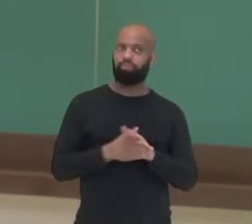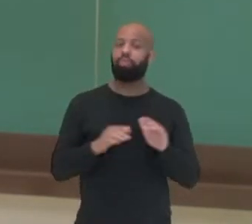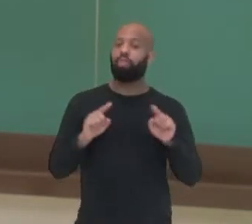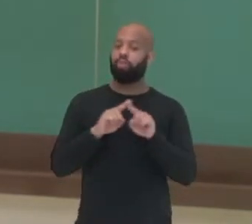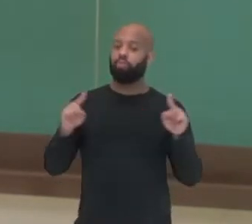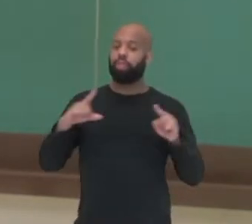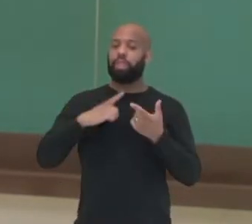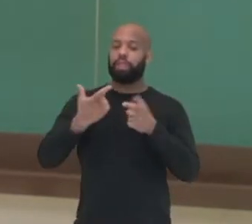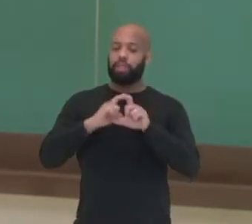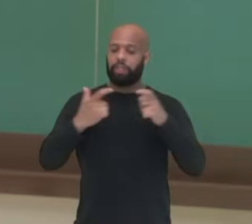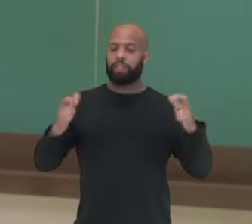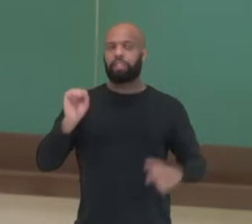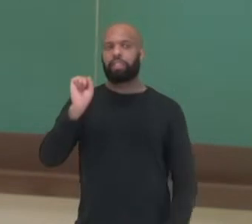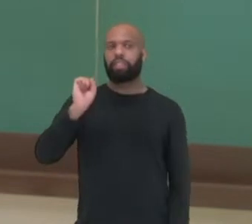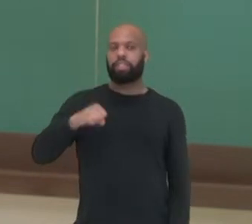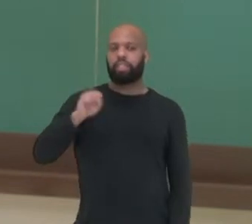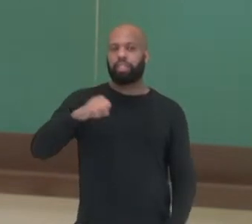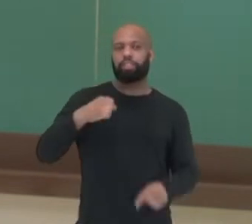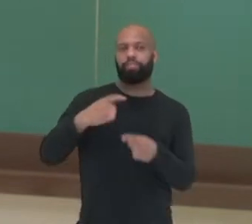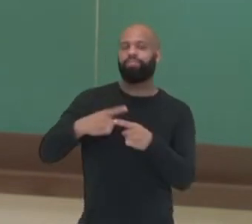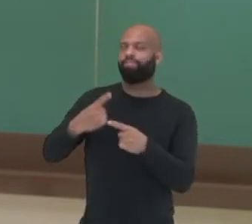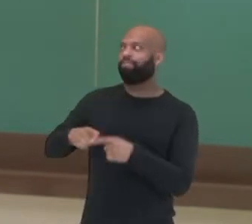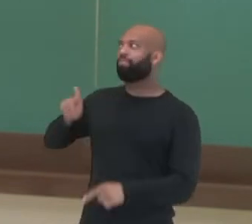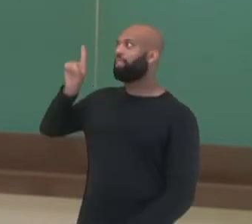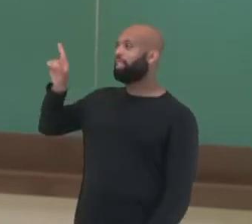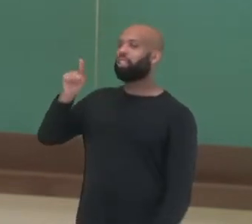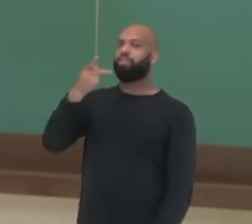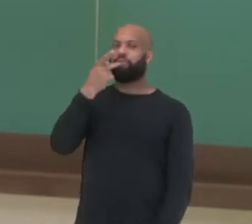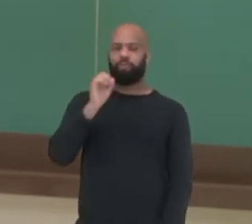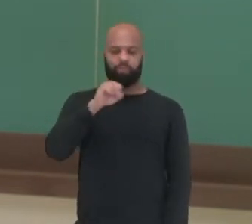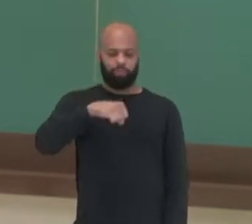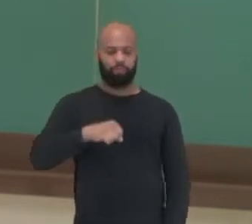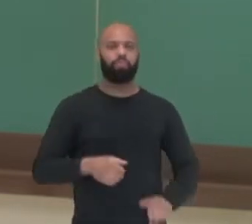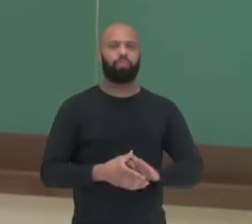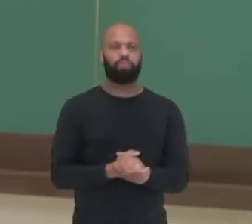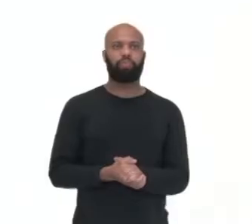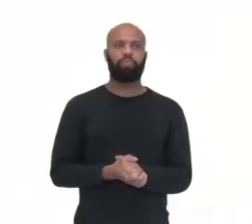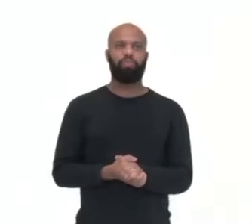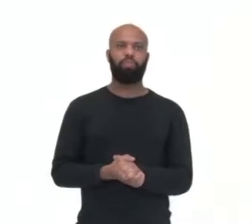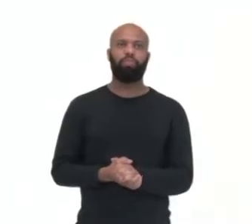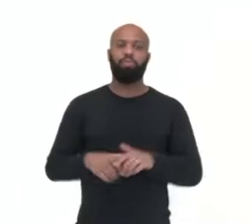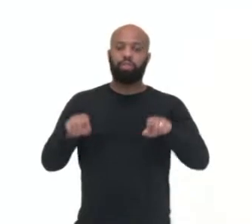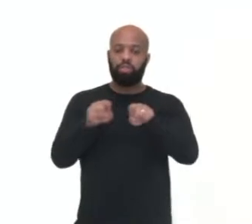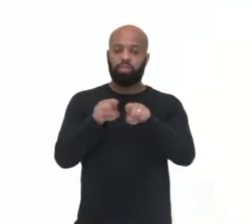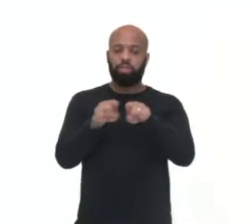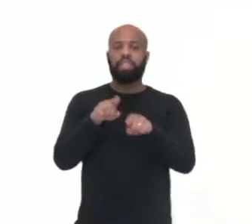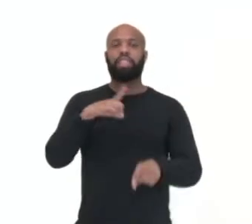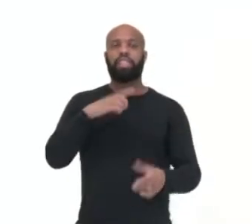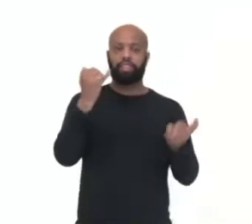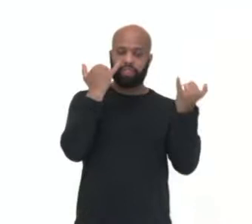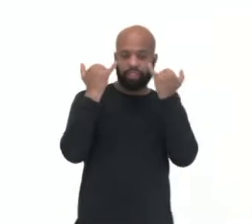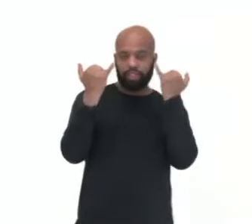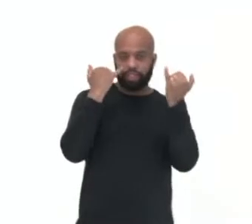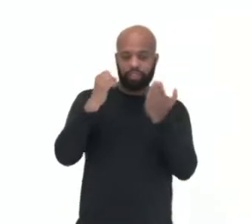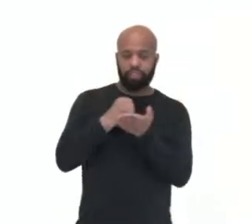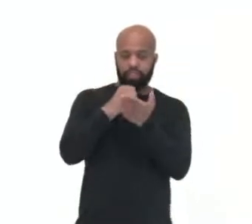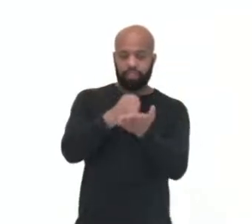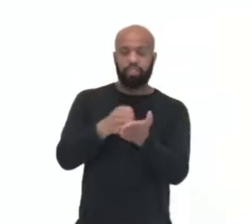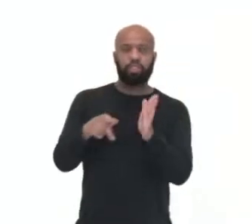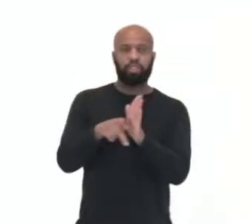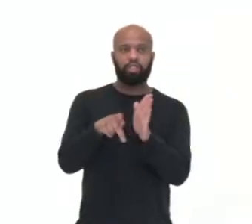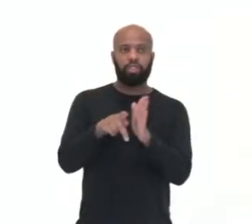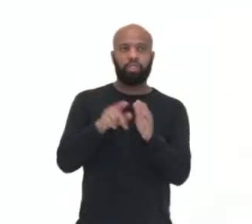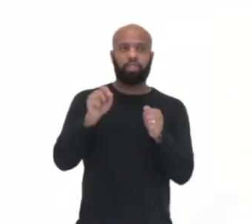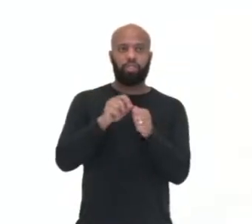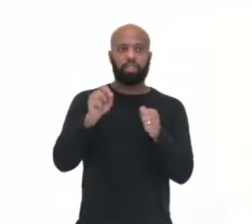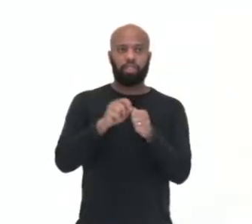Mas a grande maioria, como a gente pode ver aqui, sim. Leva informações que auxiliam na construção